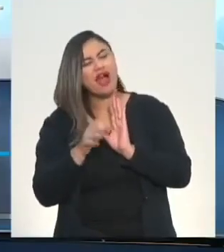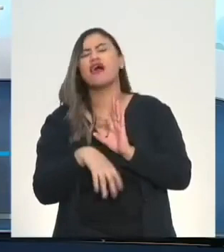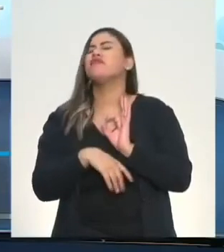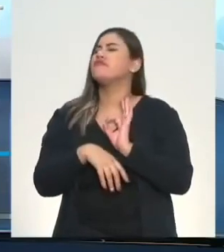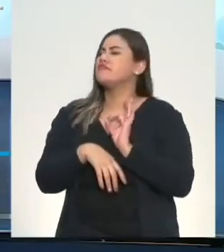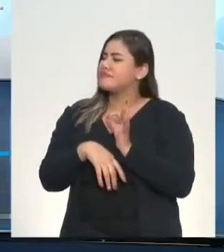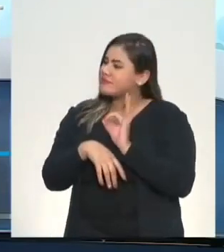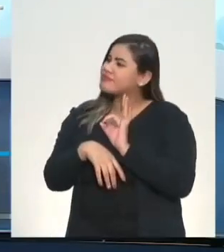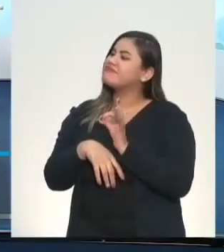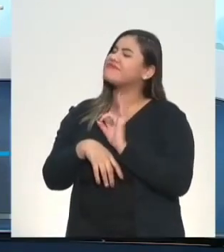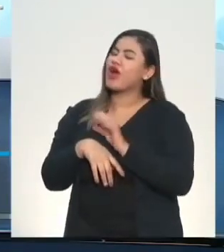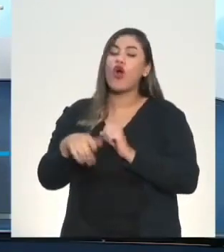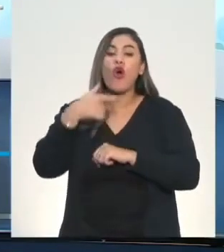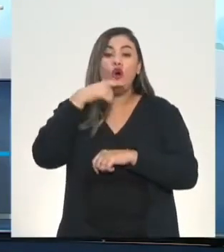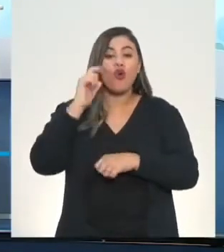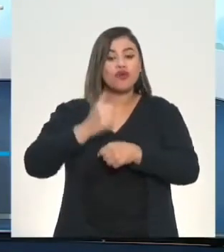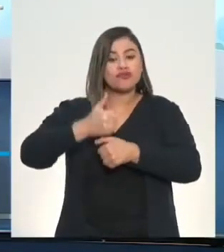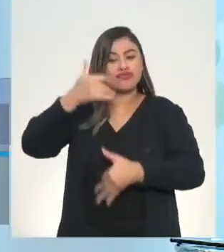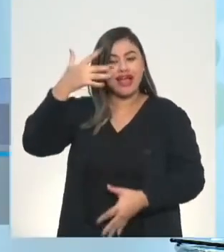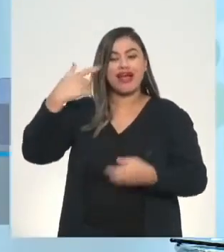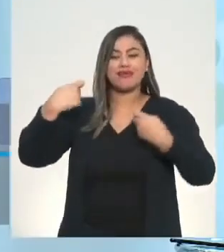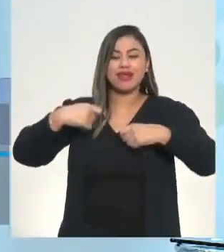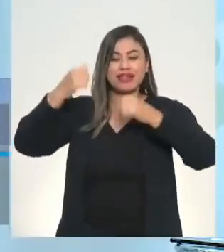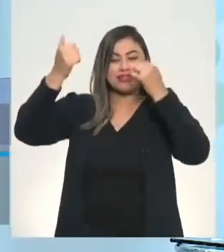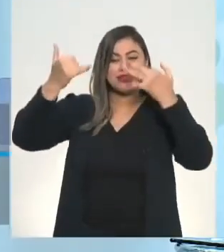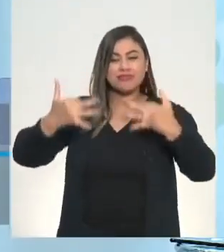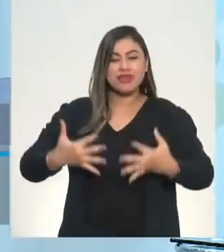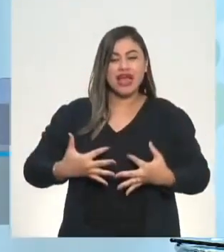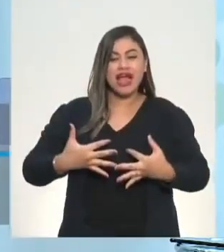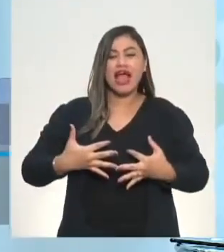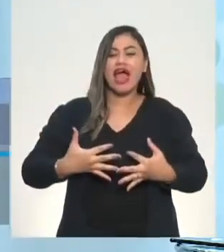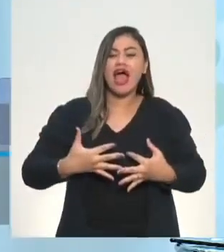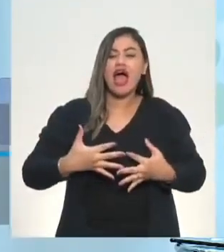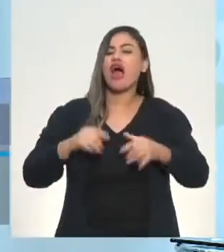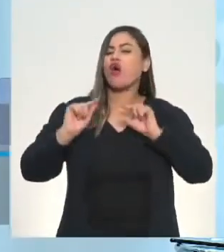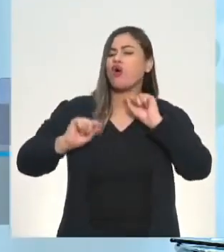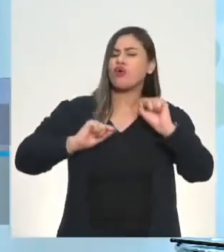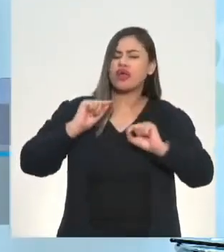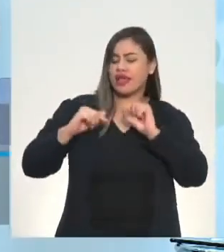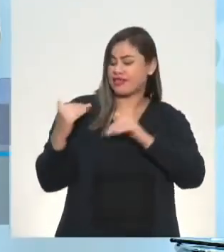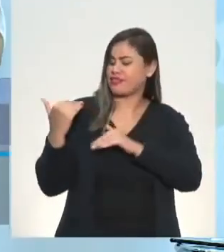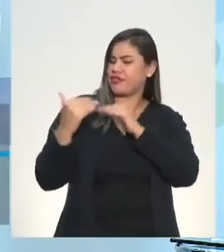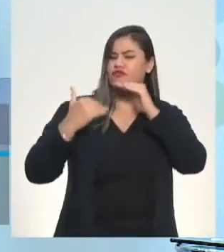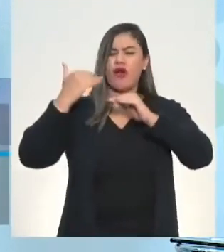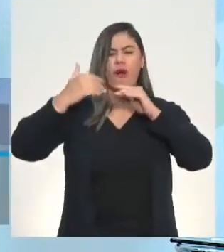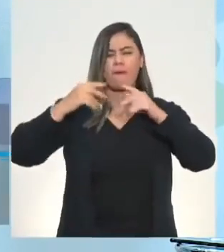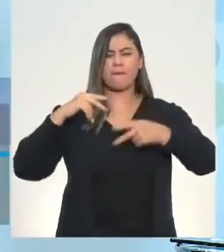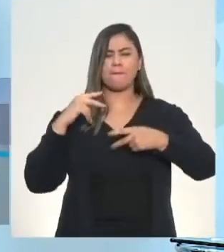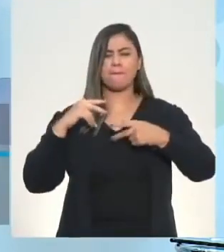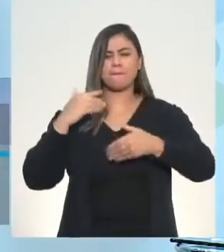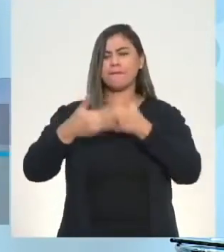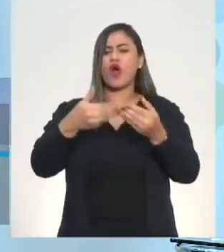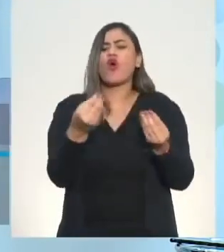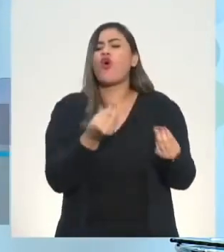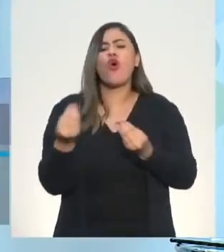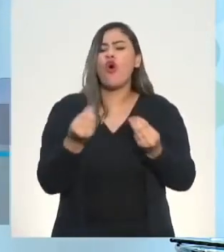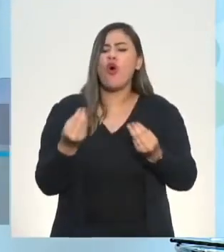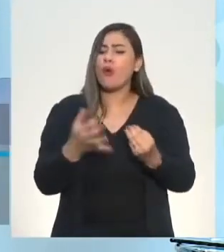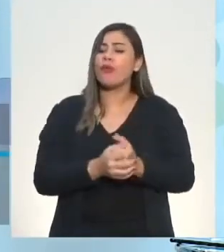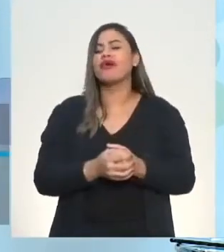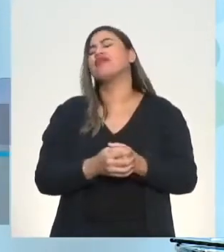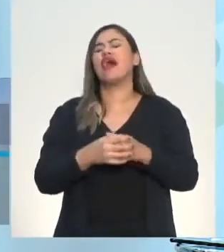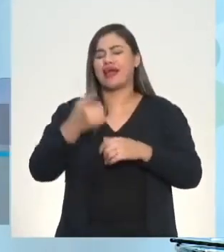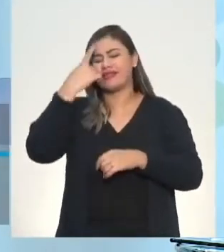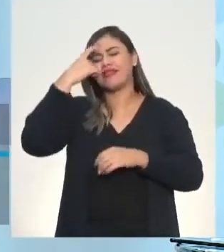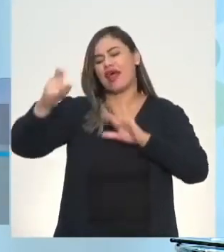Ontem comentaram no chat, mas você tem que explicar, né? Como que se desenvolve, qual que é o processo, tá? Então, é essa a